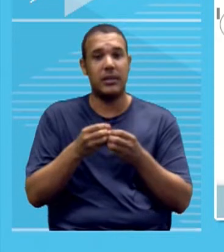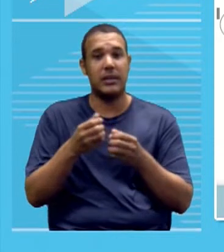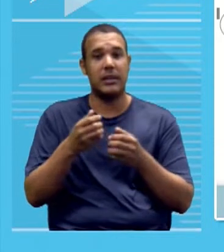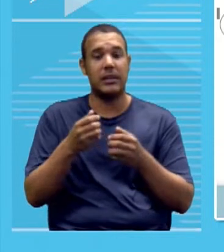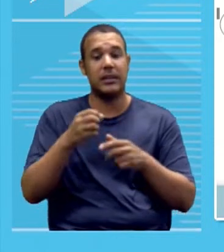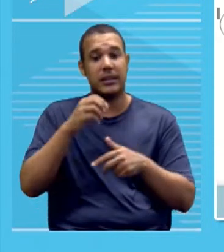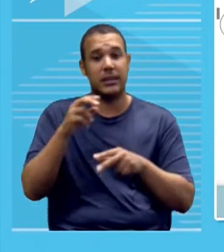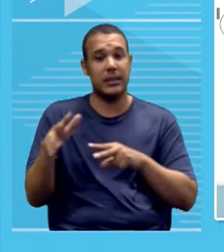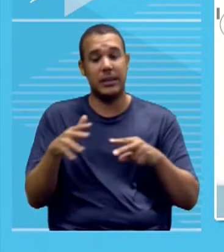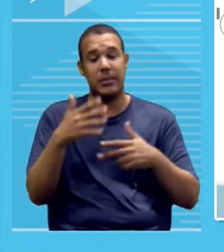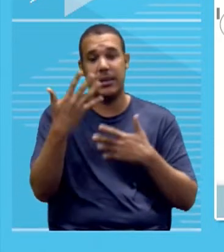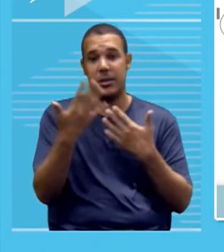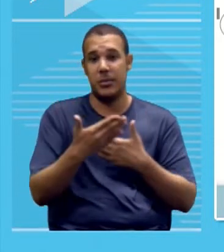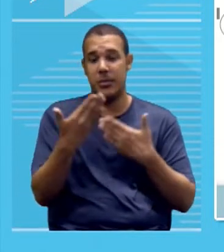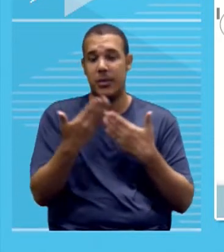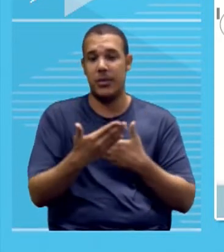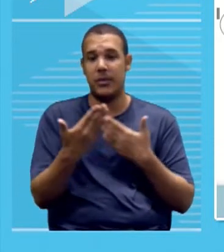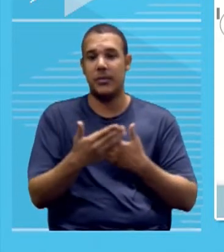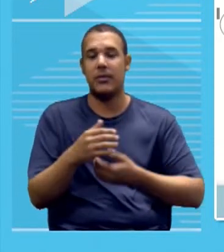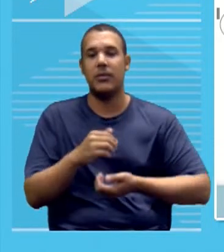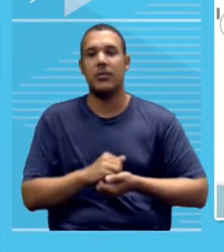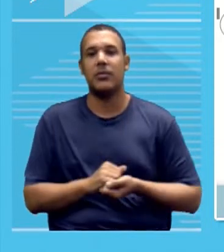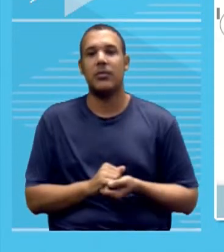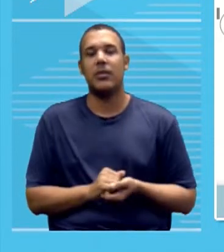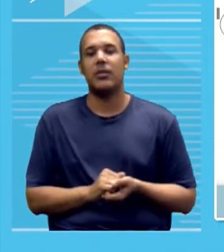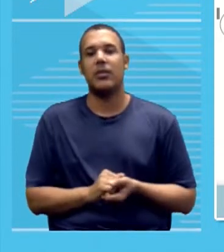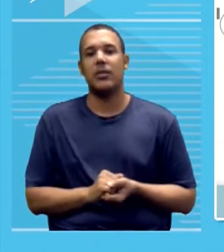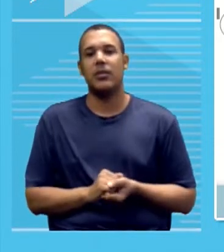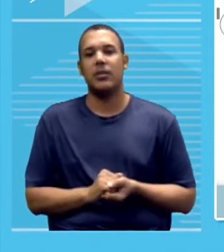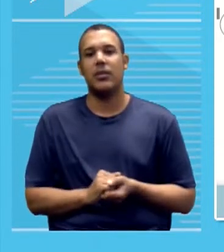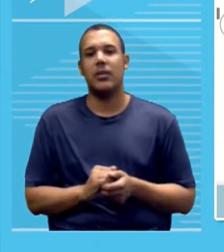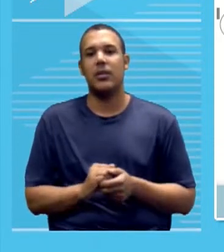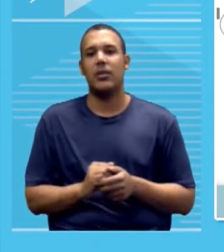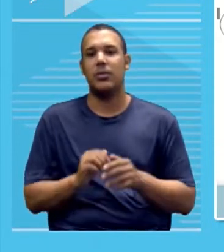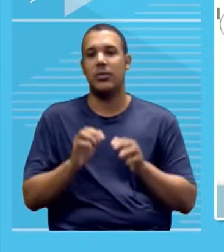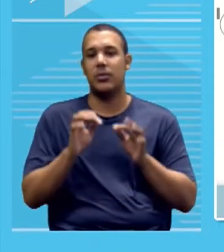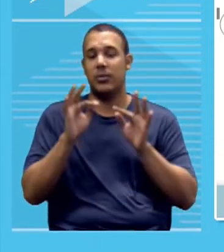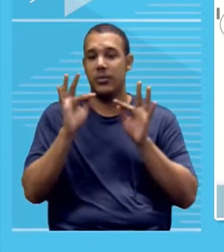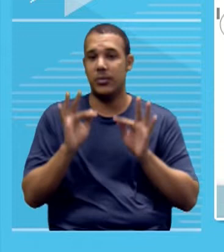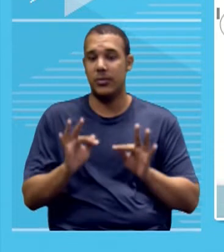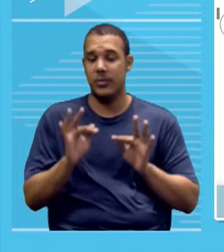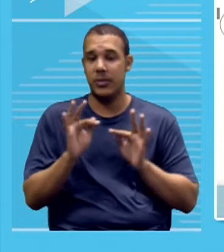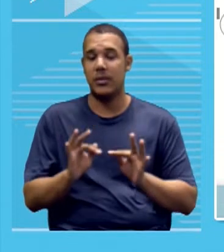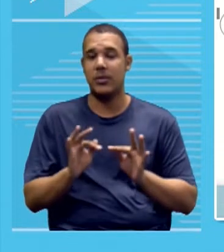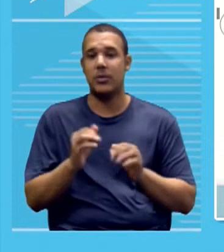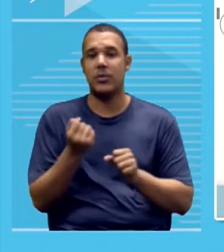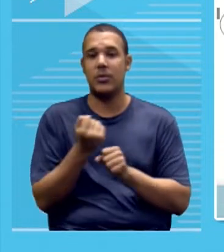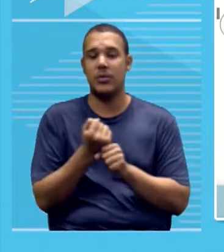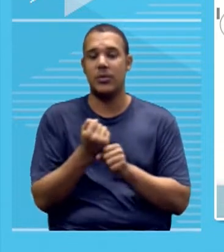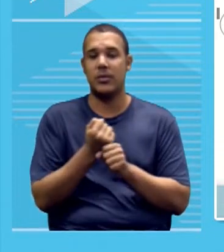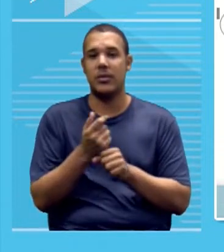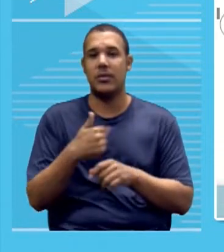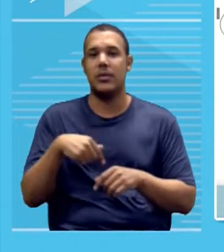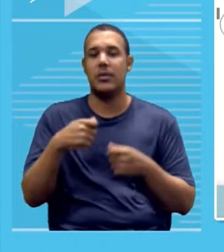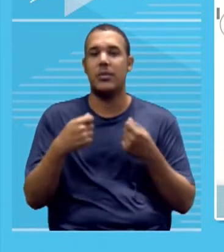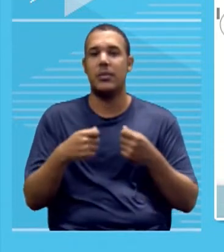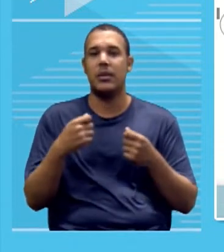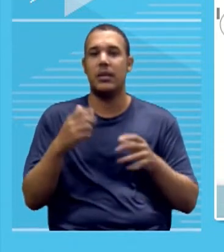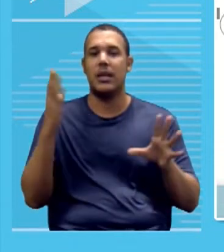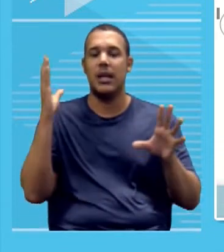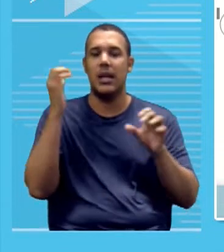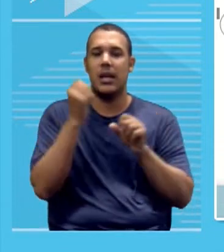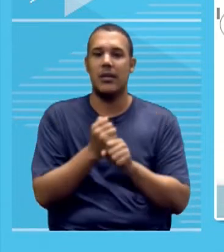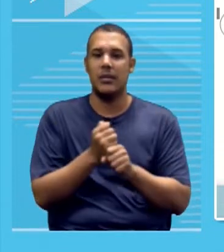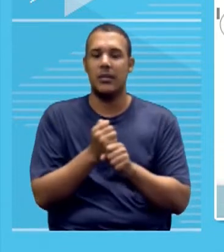Das nossas provinhas aí. Já começando o último bimestre do ano. Então a gente vai dar uma revisada e fazer umas